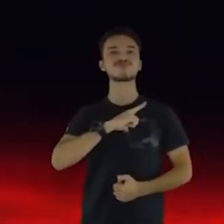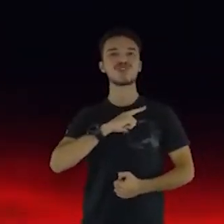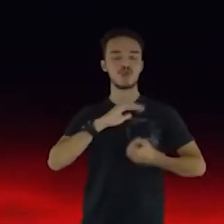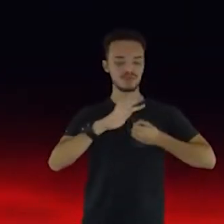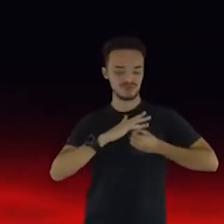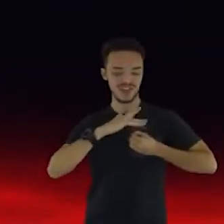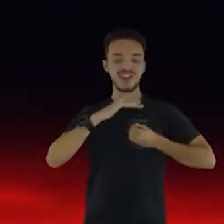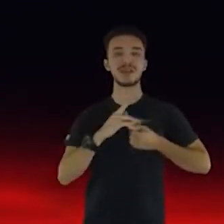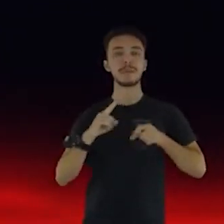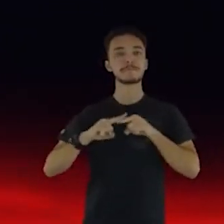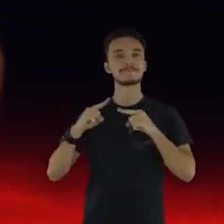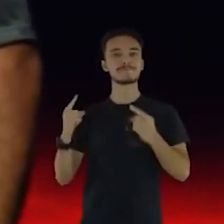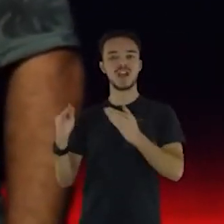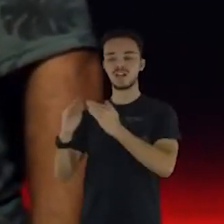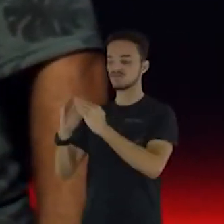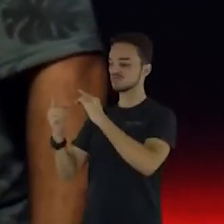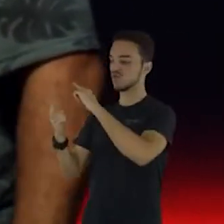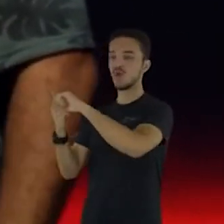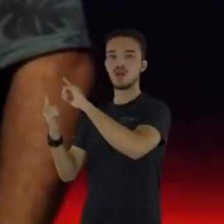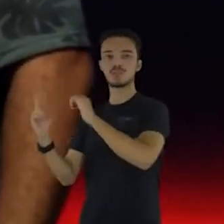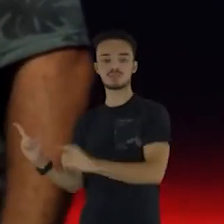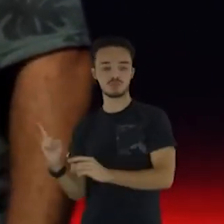nas ciladas do inimigo.